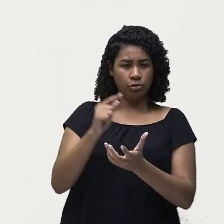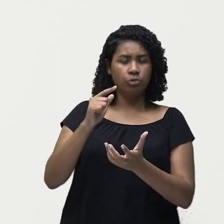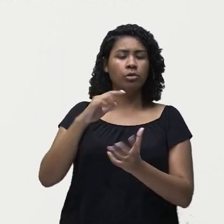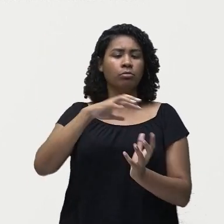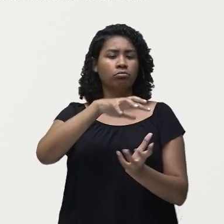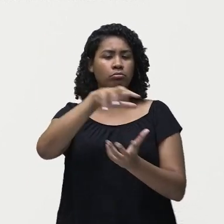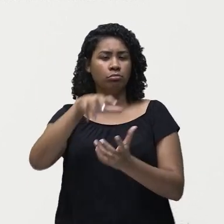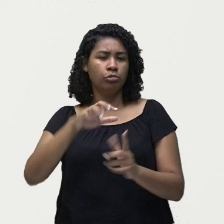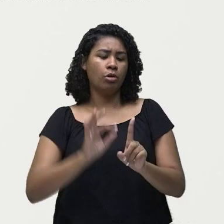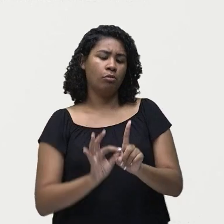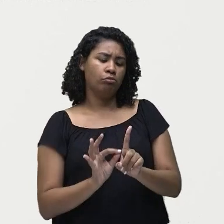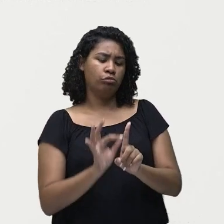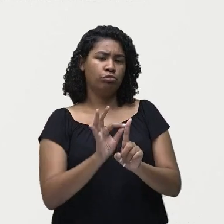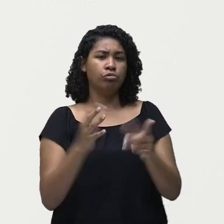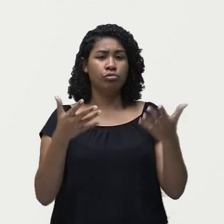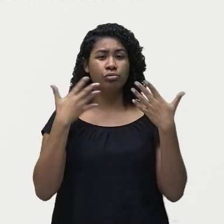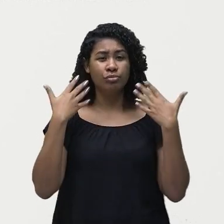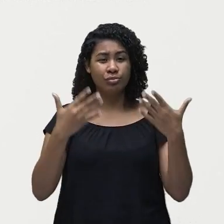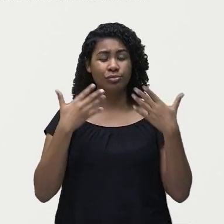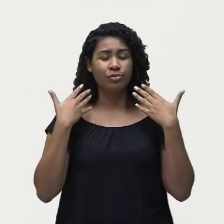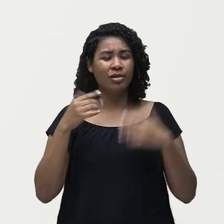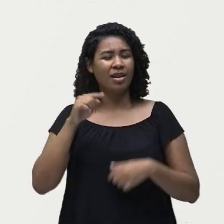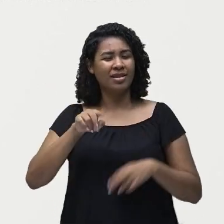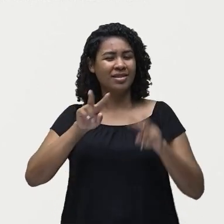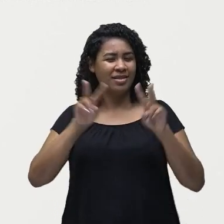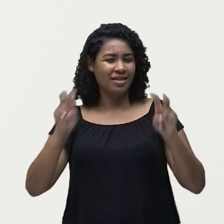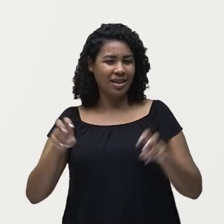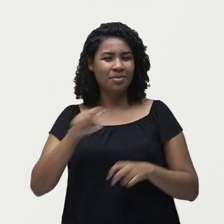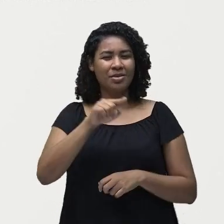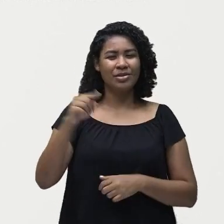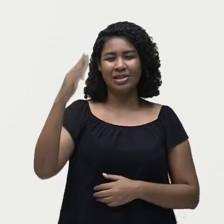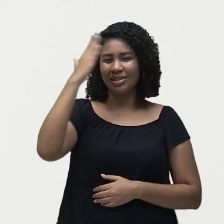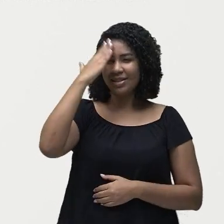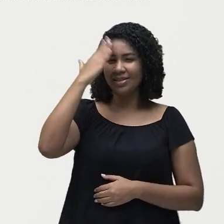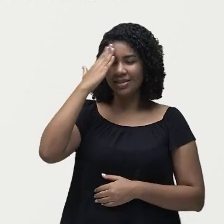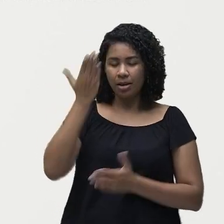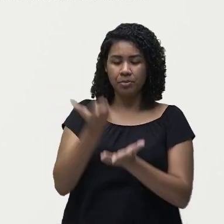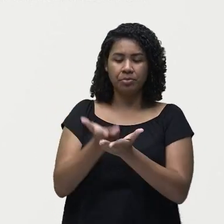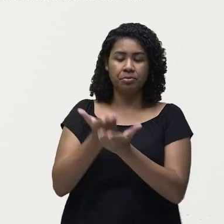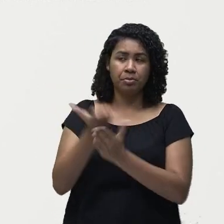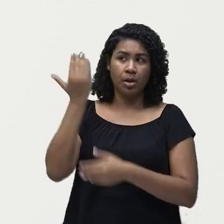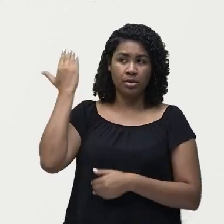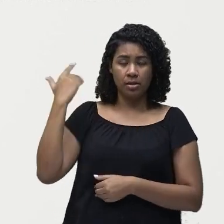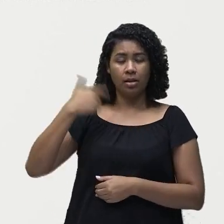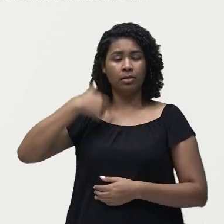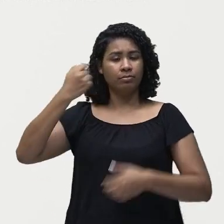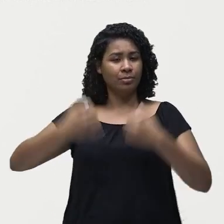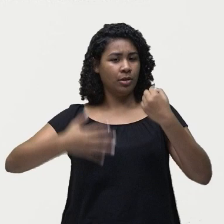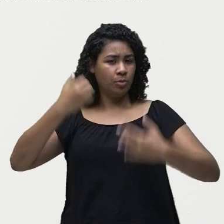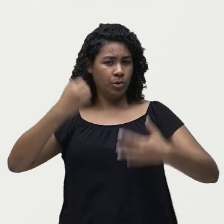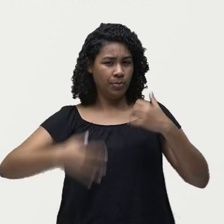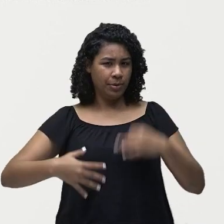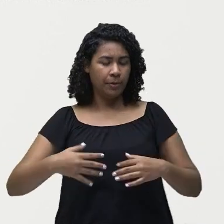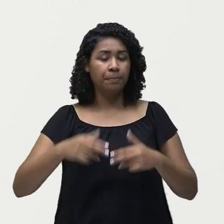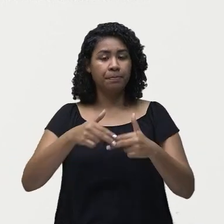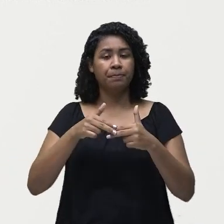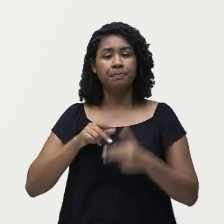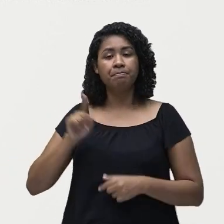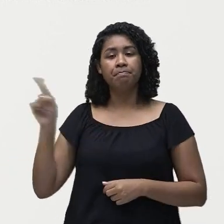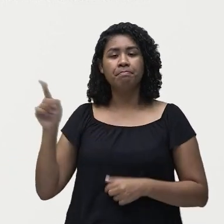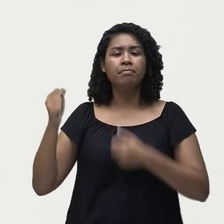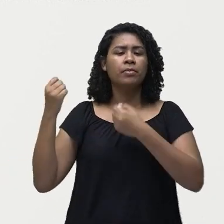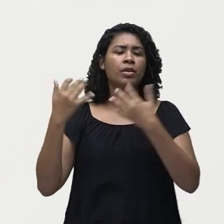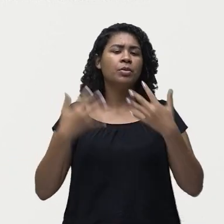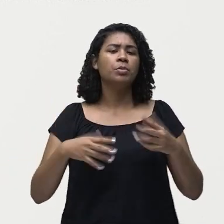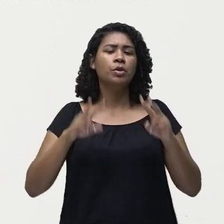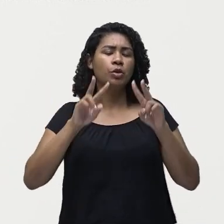trabalhado aí conosco nas últimas aulas, né? A gente observou nas aulas que o efeito estufa, ele está relacionado com o aumento da